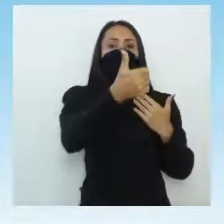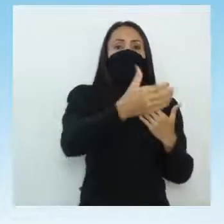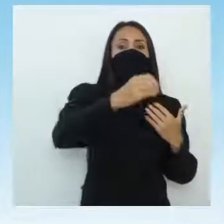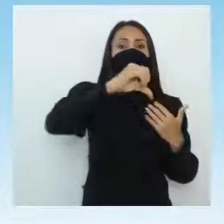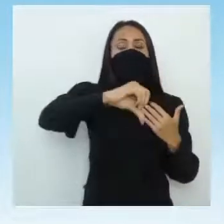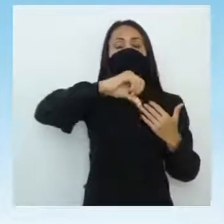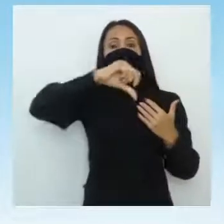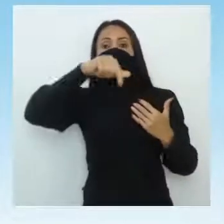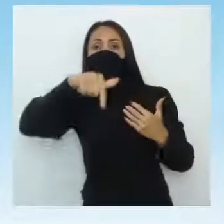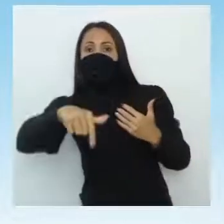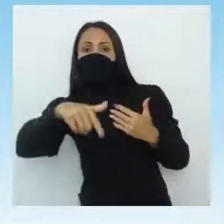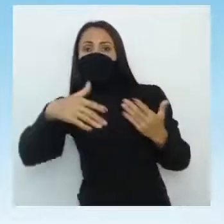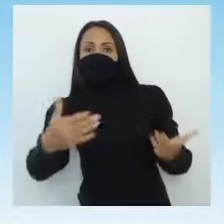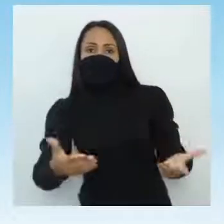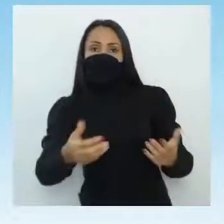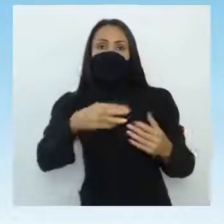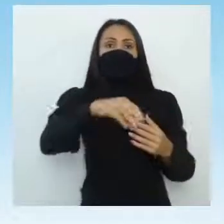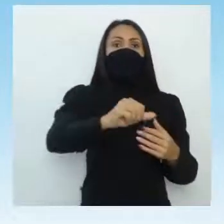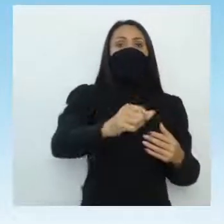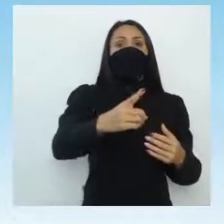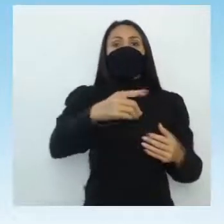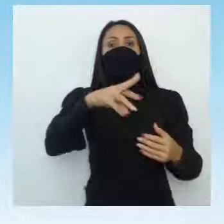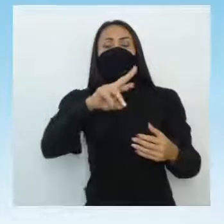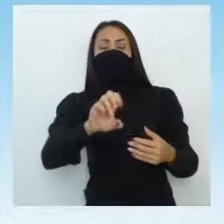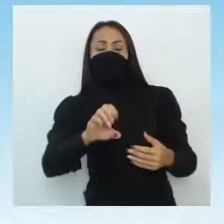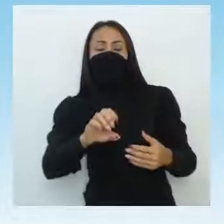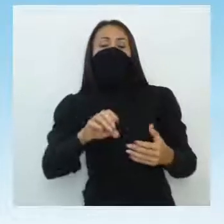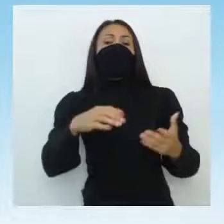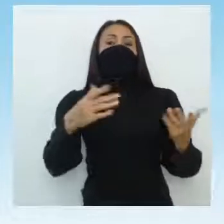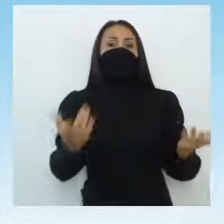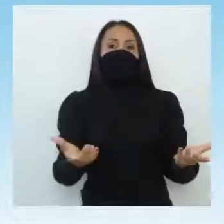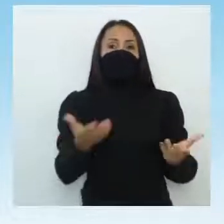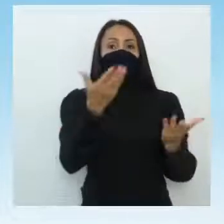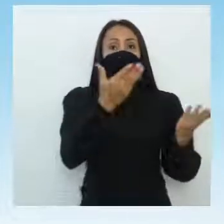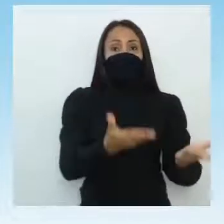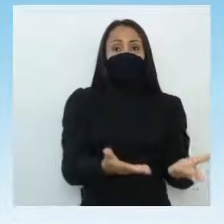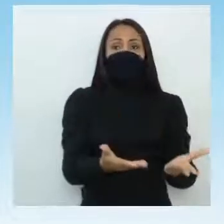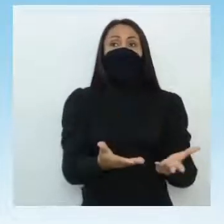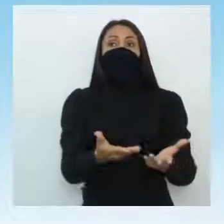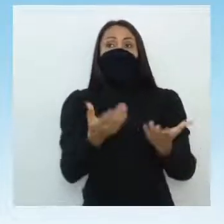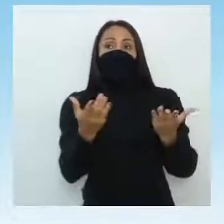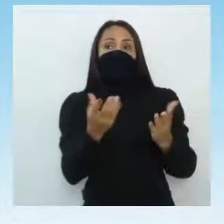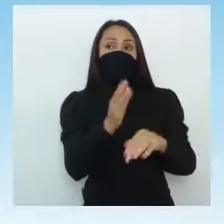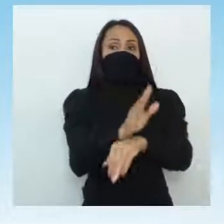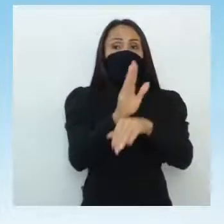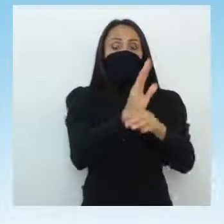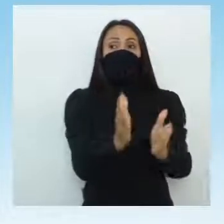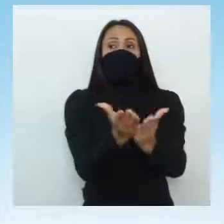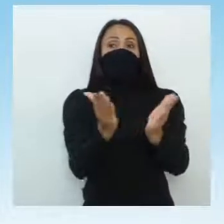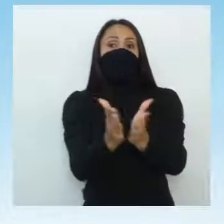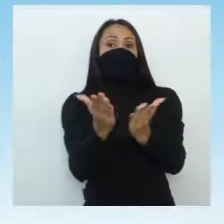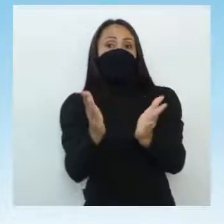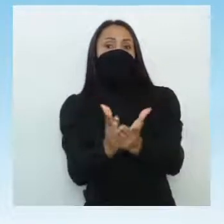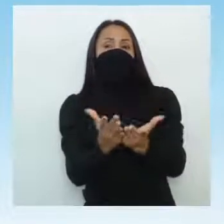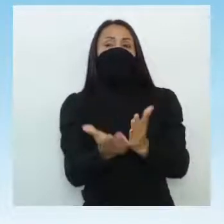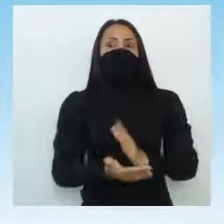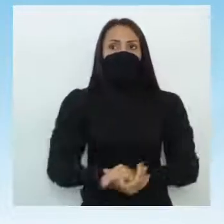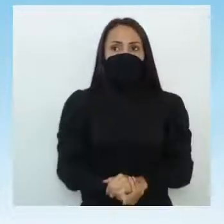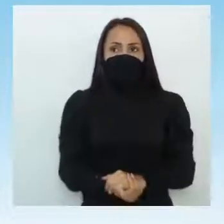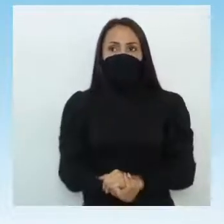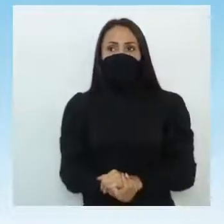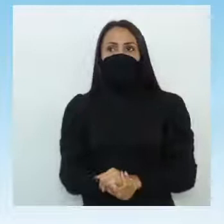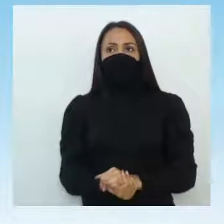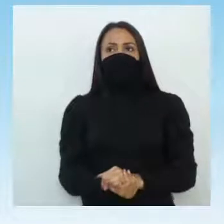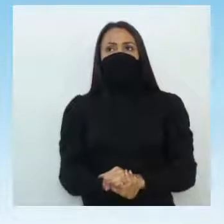1997. Madre Teresa, a madre dos pobres, como era chamada na Índia, em Calcutá. Vamos ver aqui um pouco